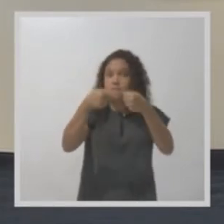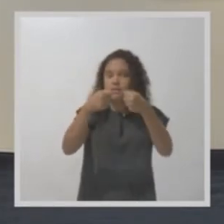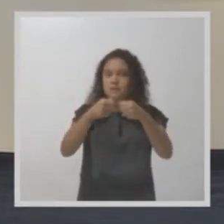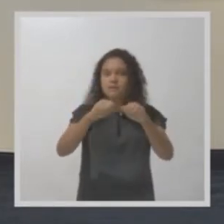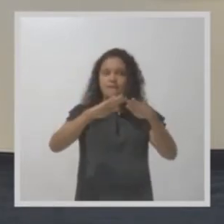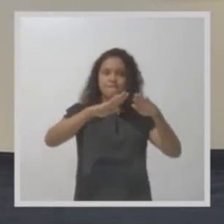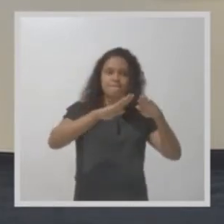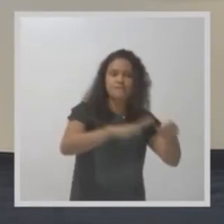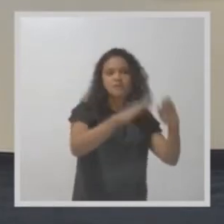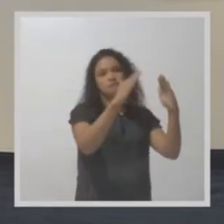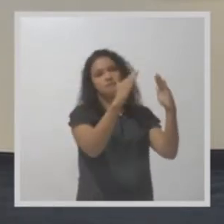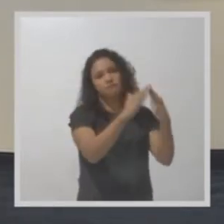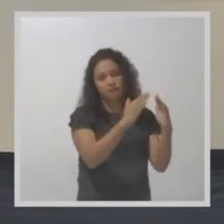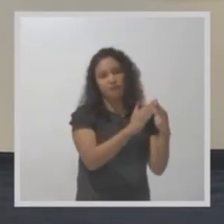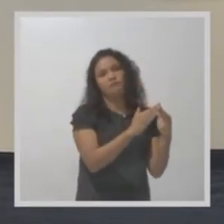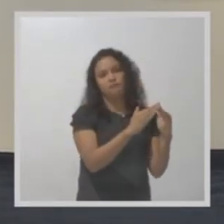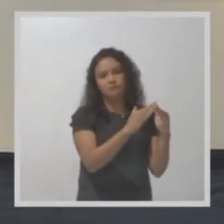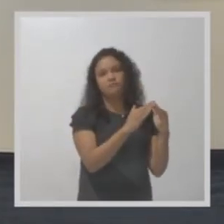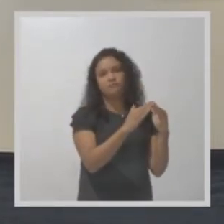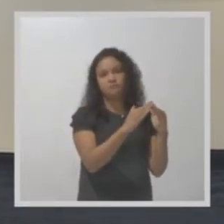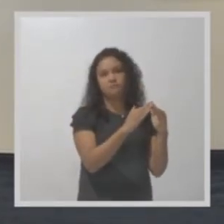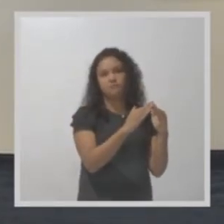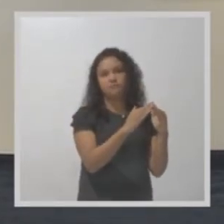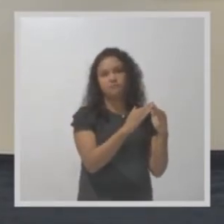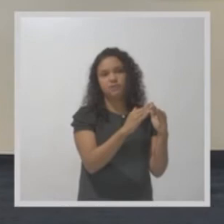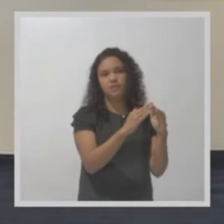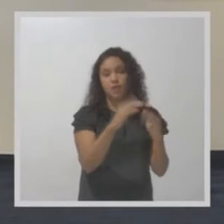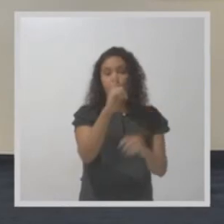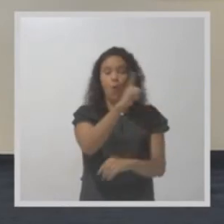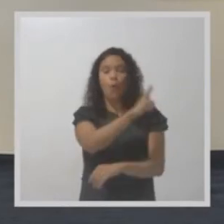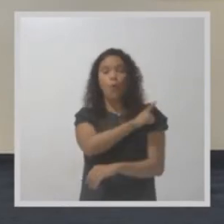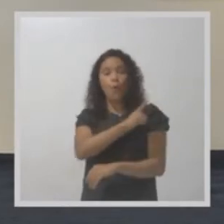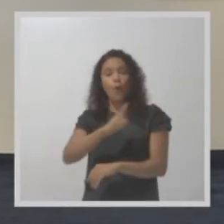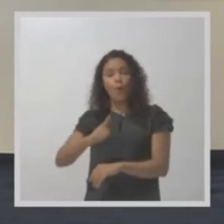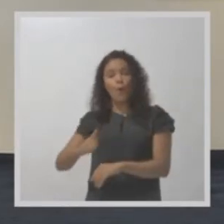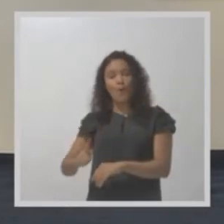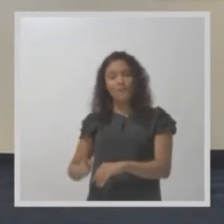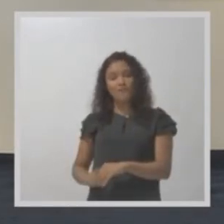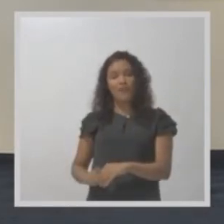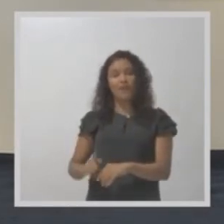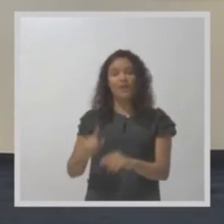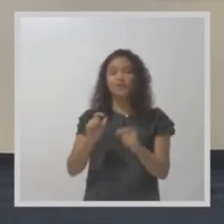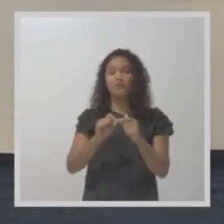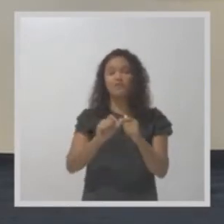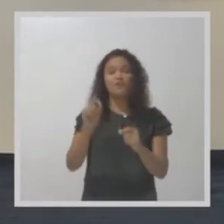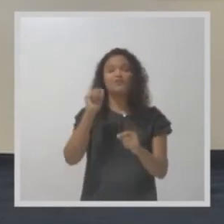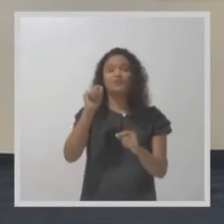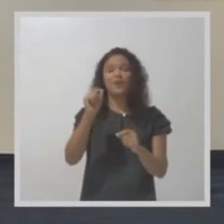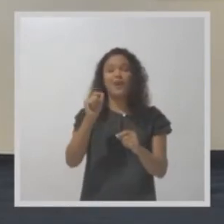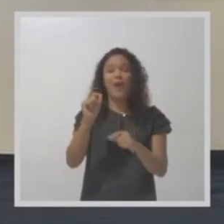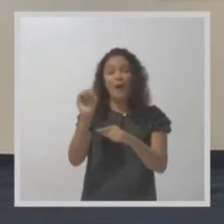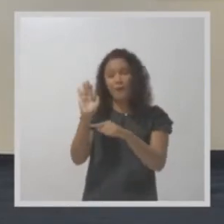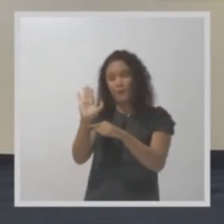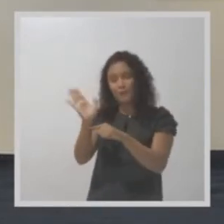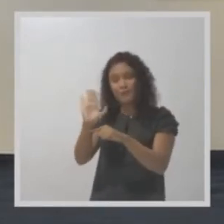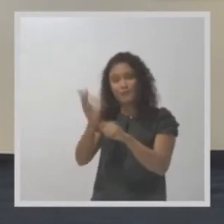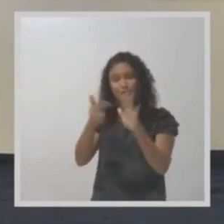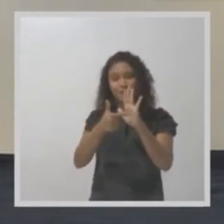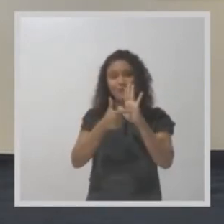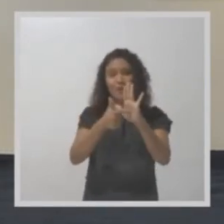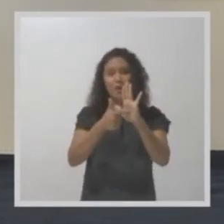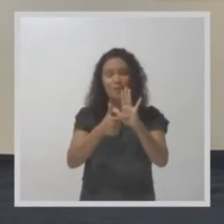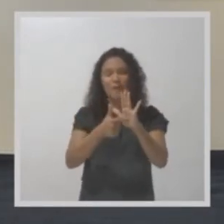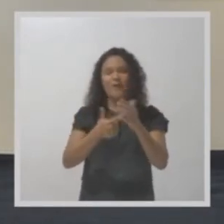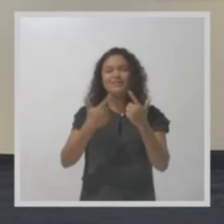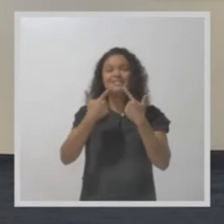aí o governo fez o quê? Um falar paraense aí, um comunicado diretamente voltado para o paraense.